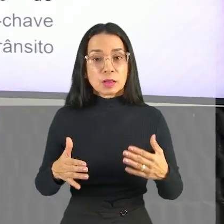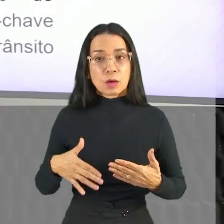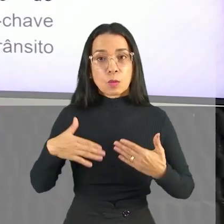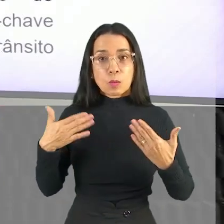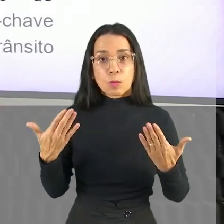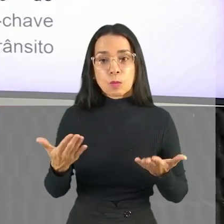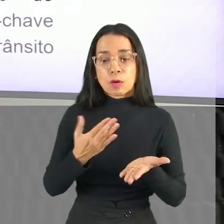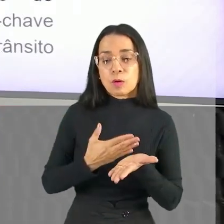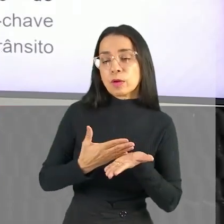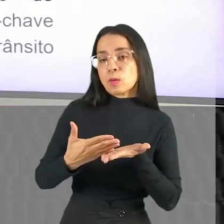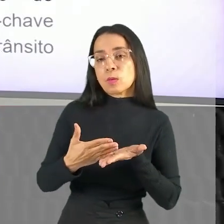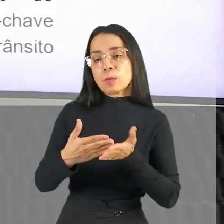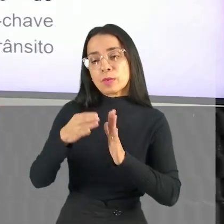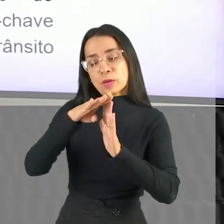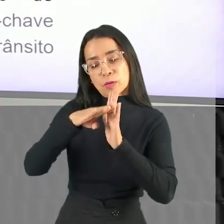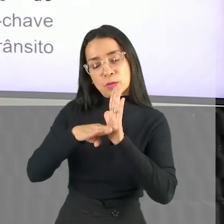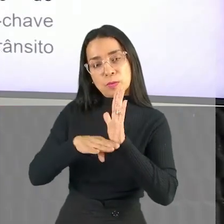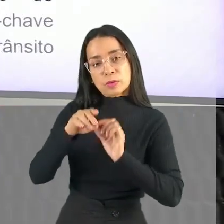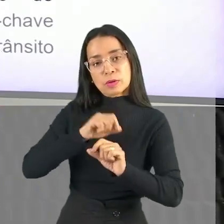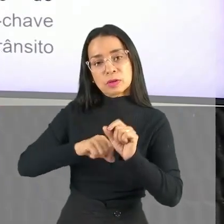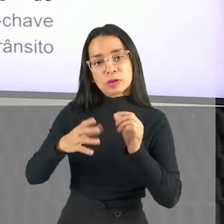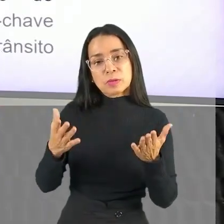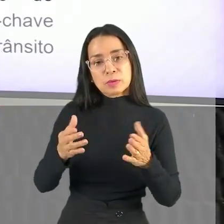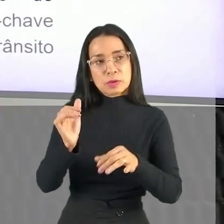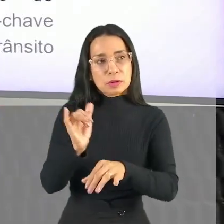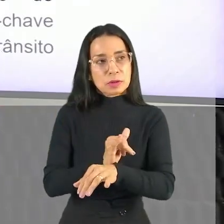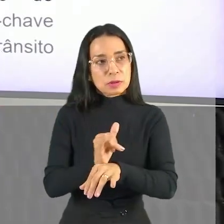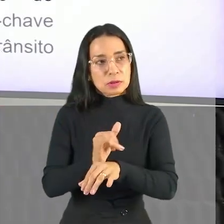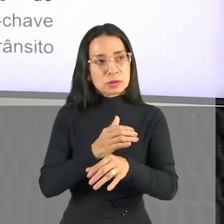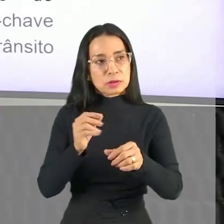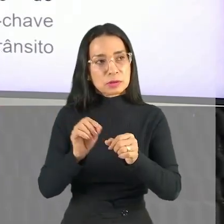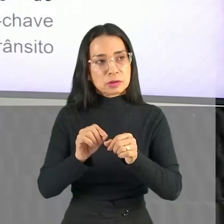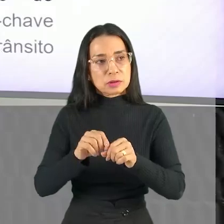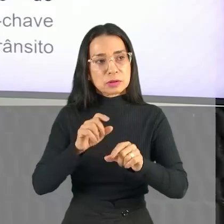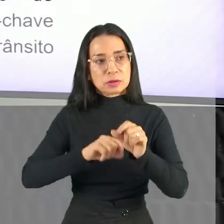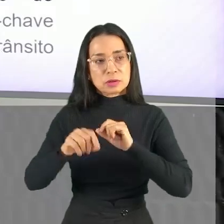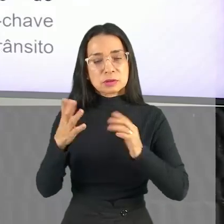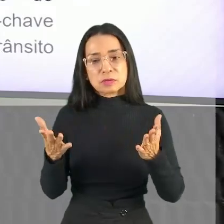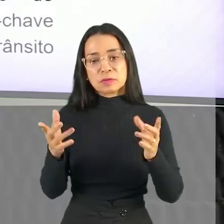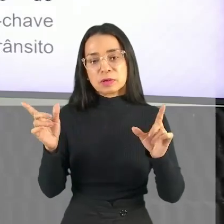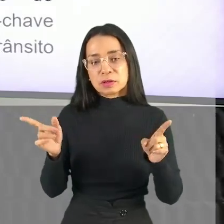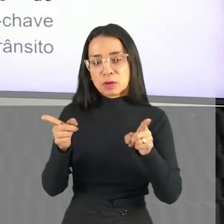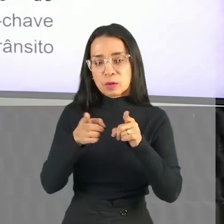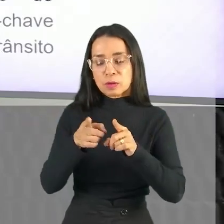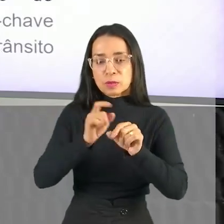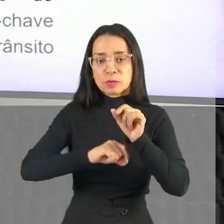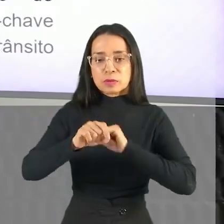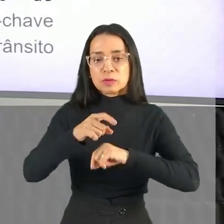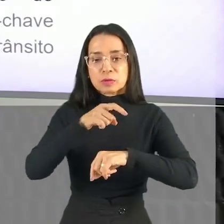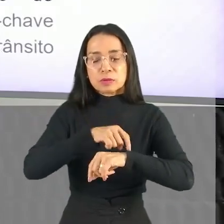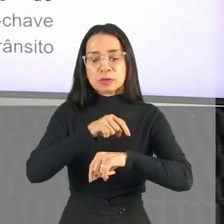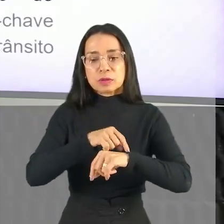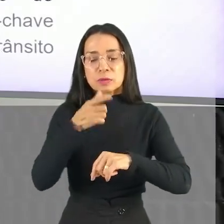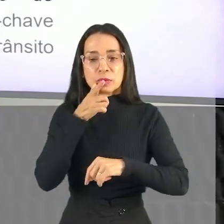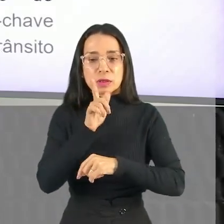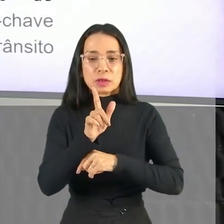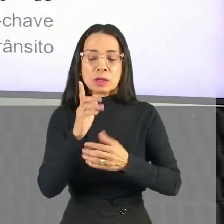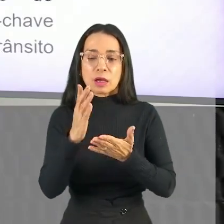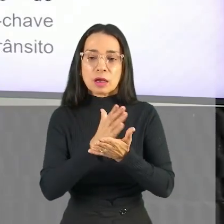então, diante desse planejamento e dessa estratégia que faz eu otimizar o meu tempo, ganhar alguns